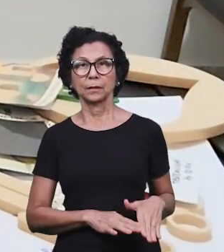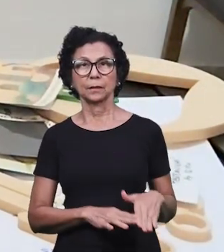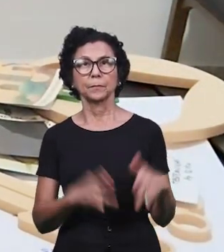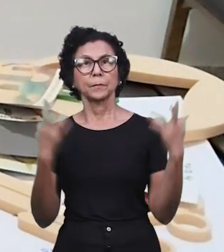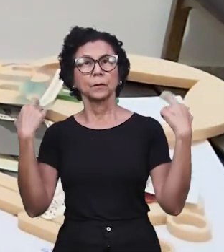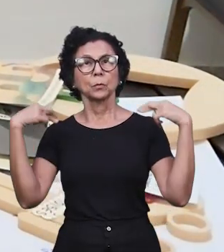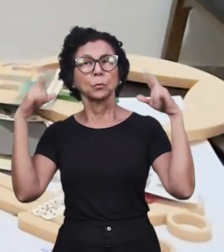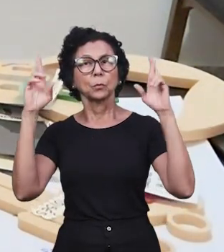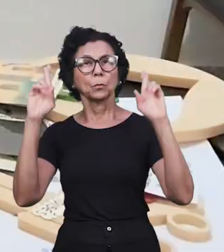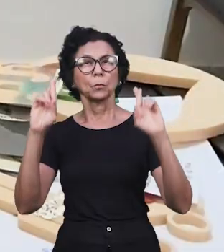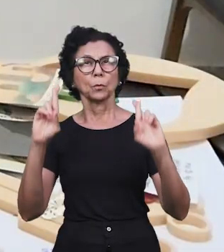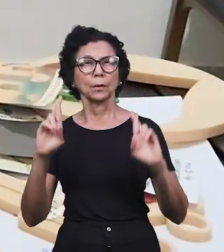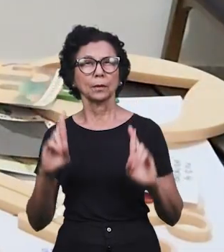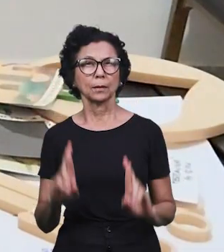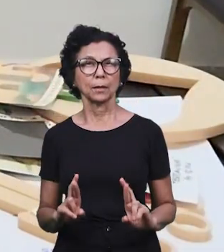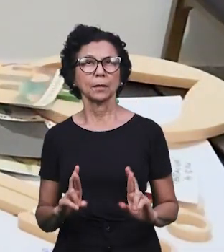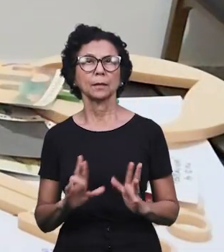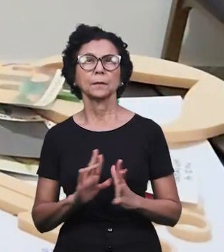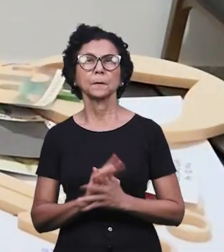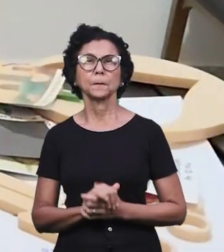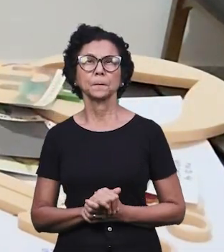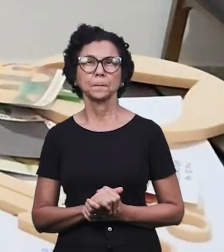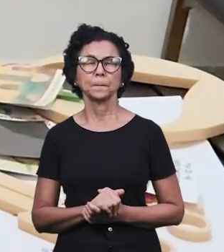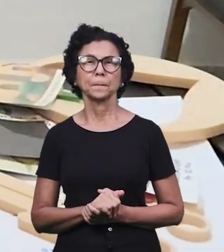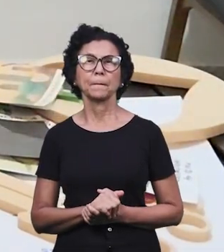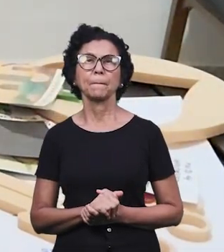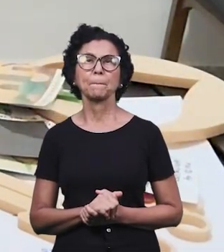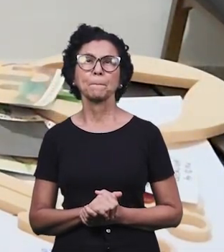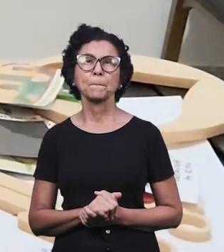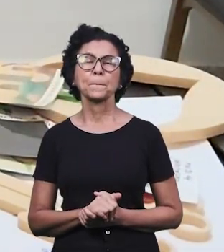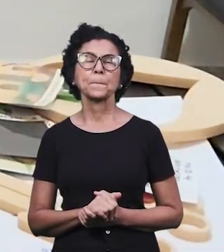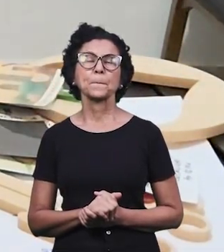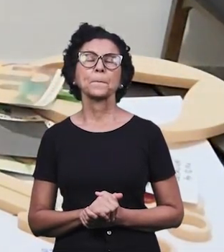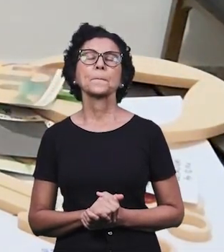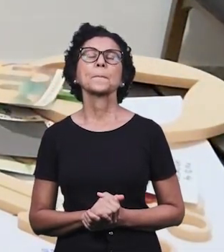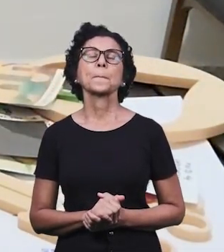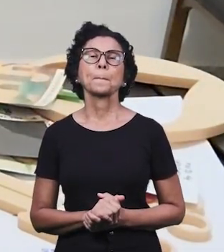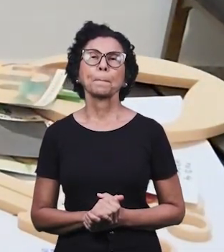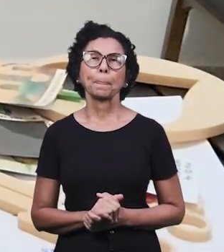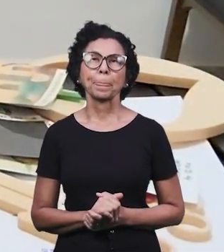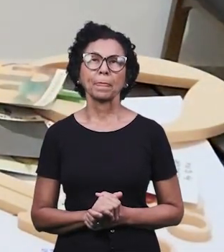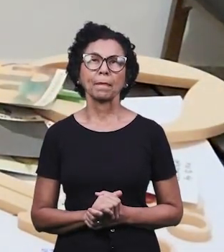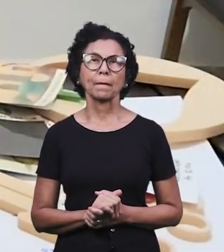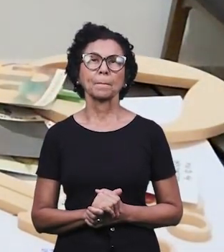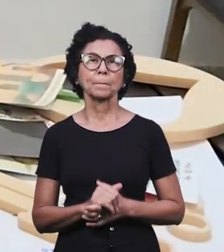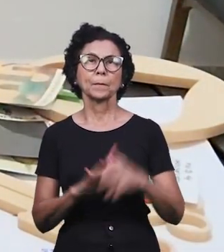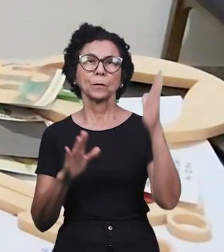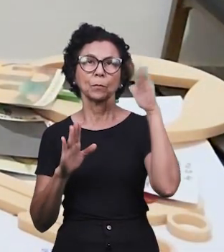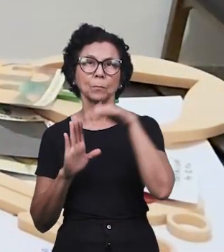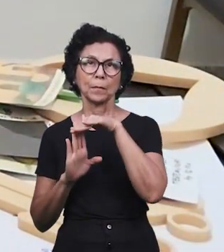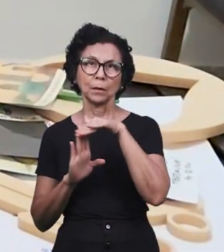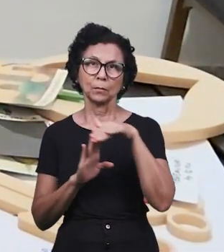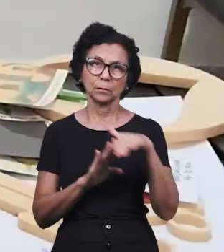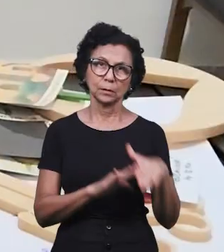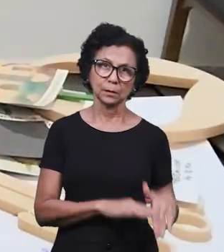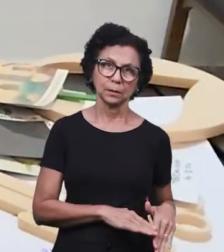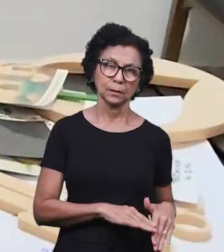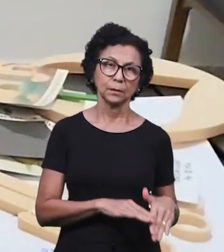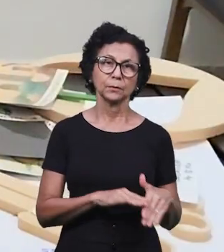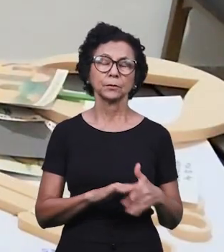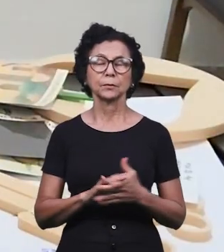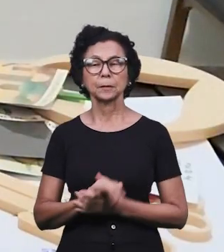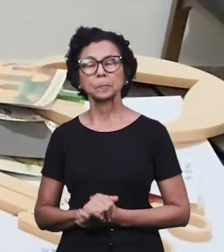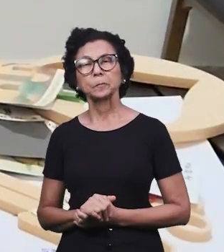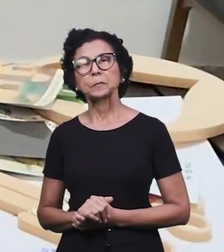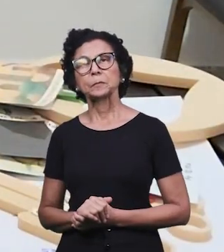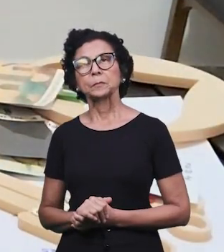cordeiro, ele tem que ser o principal nas nossas vidas. E assim foi com o povo do Egito, e assim com o povo de